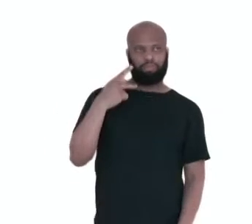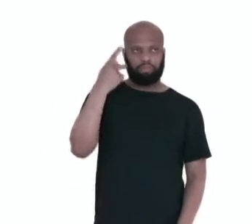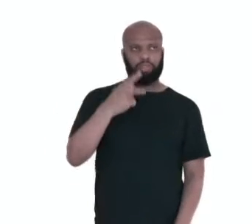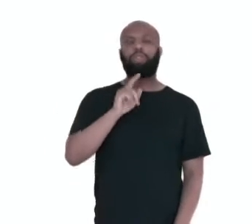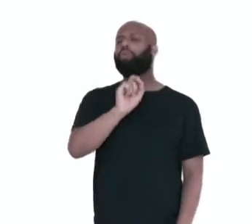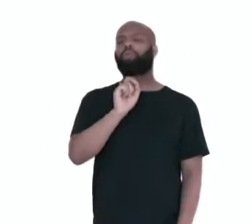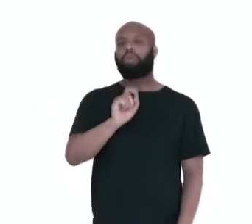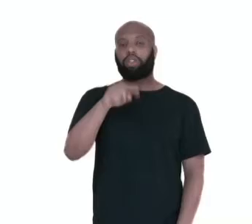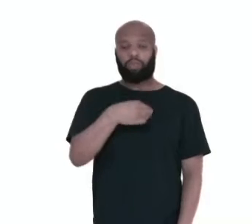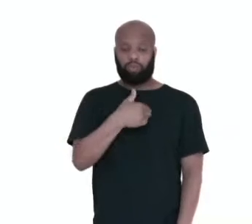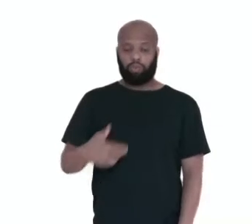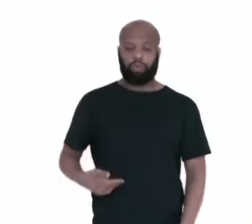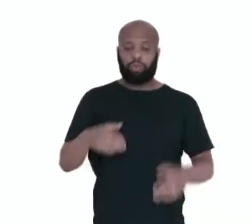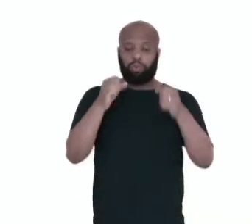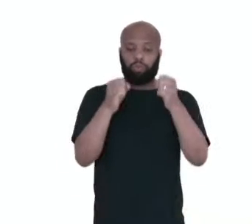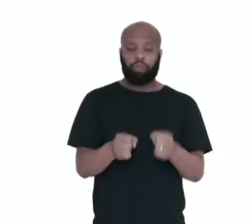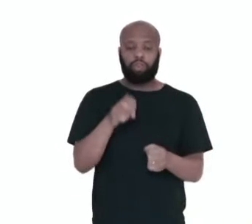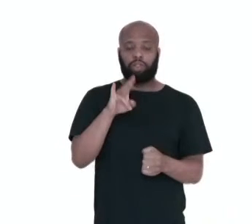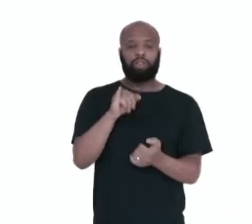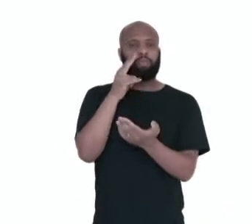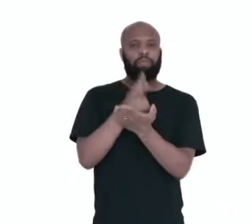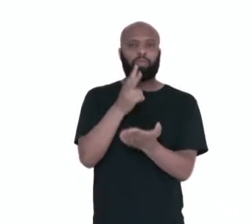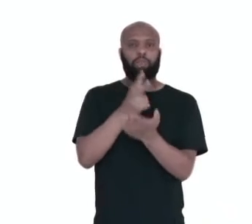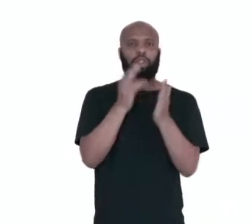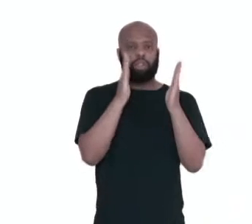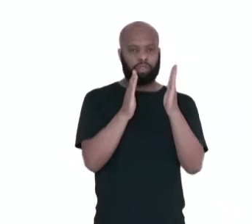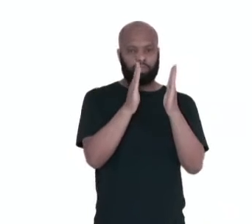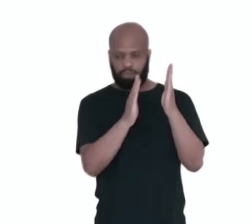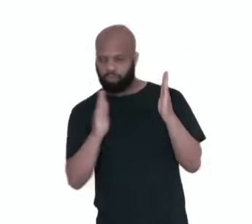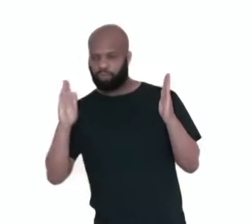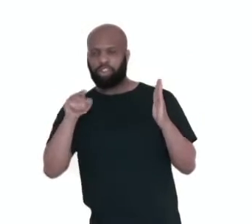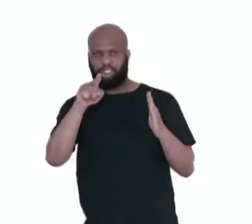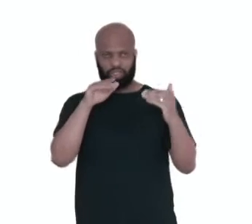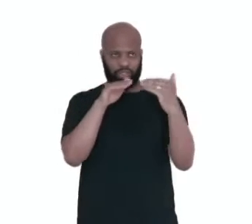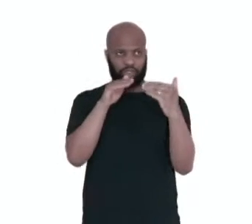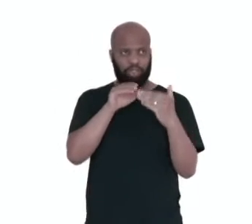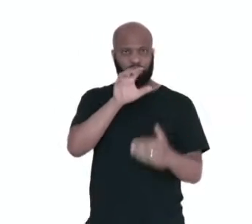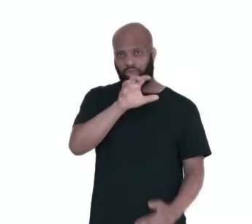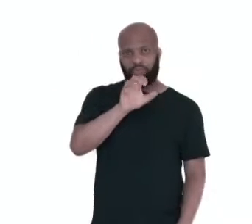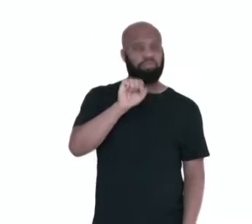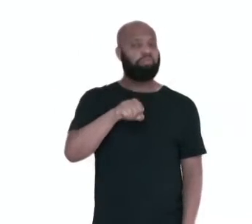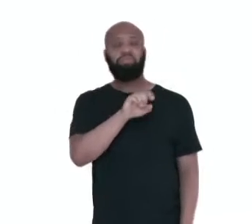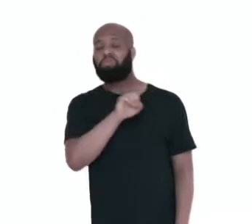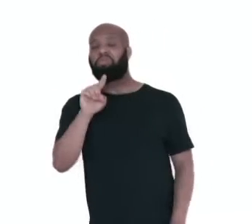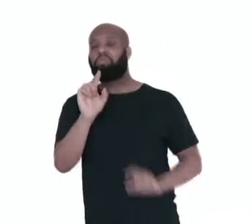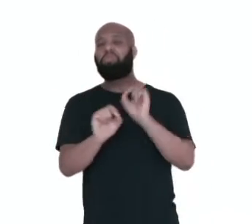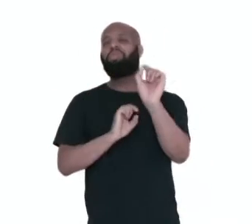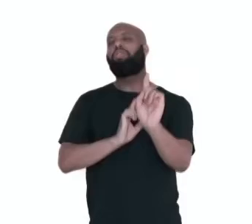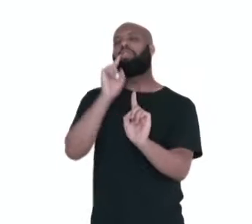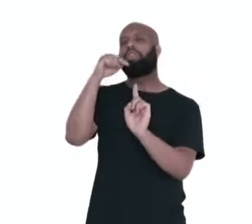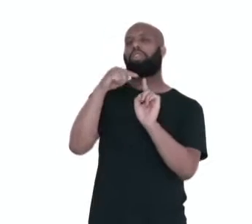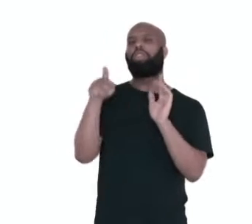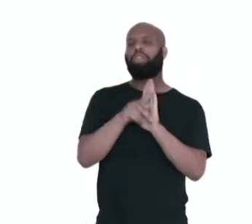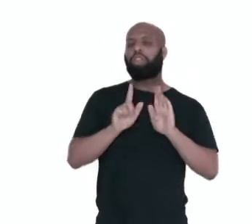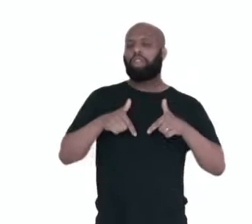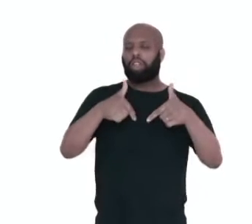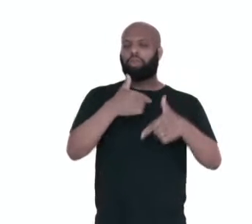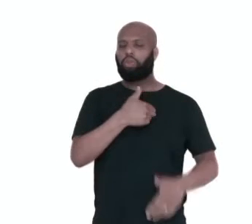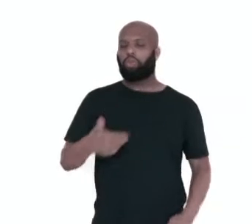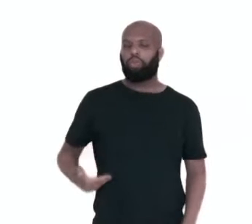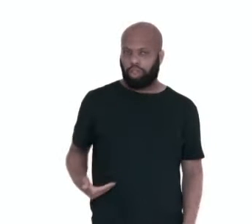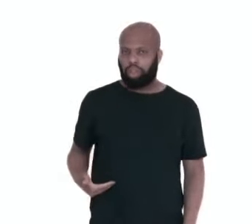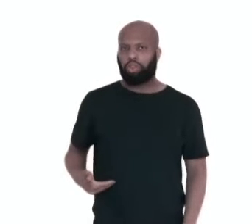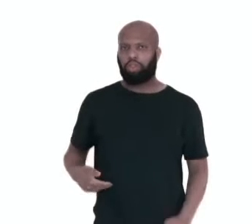é aquele cujo poder se mantém por mais tempo. Você concorda com isso? qual seria o objetivo da ação do